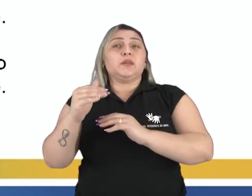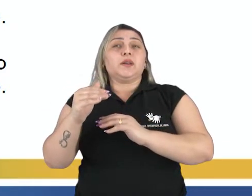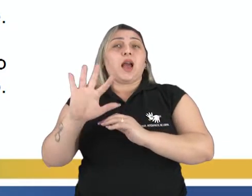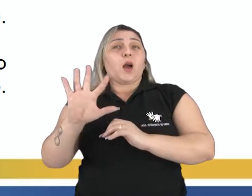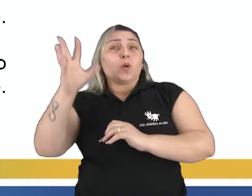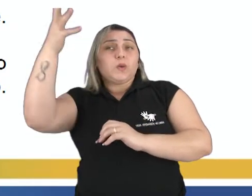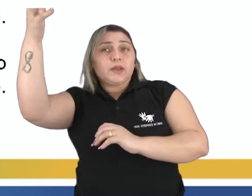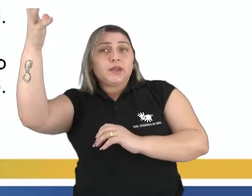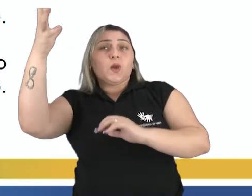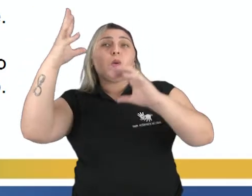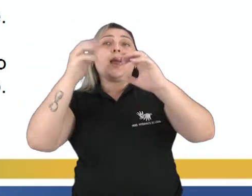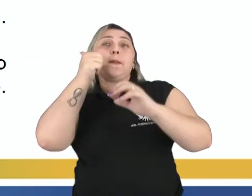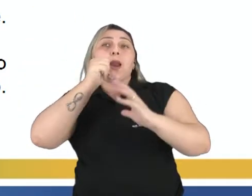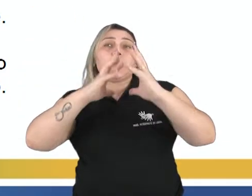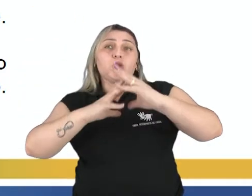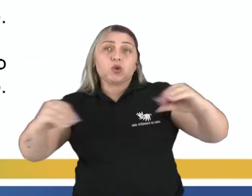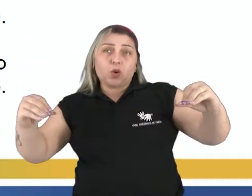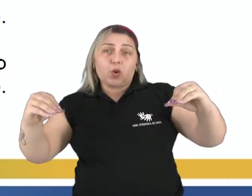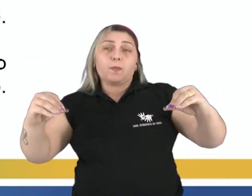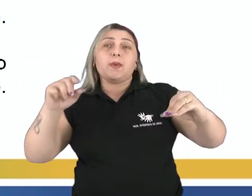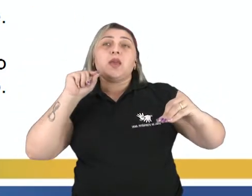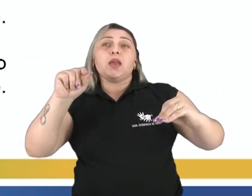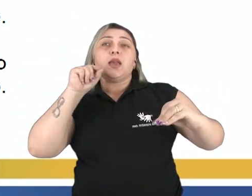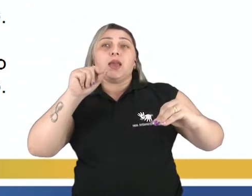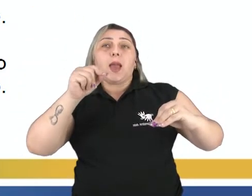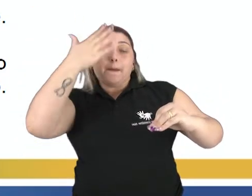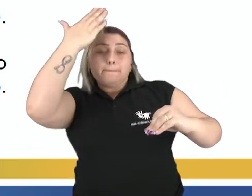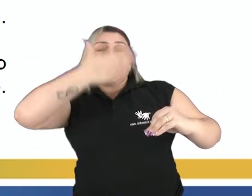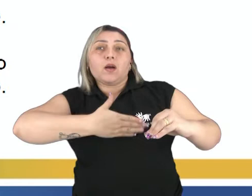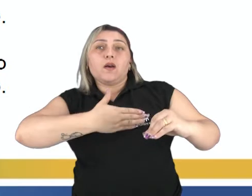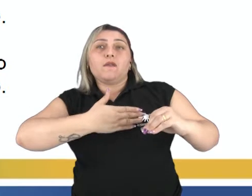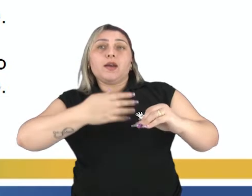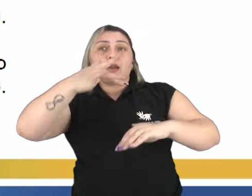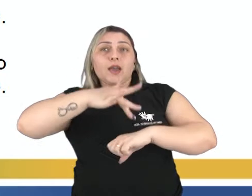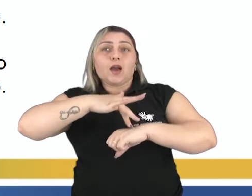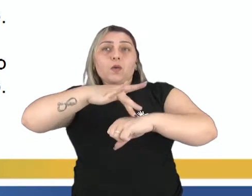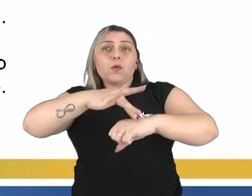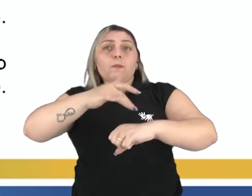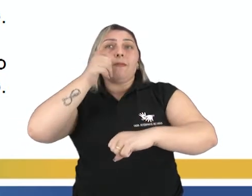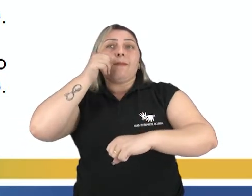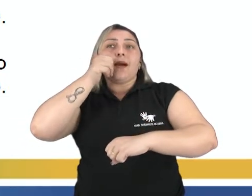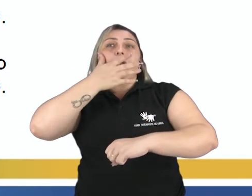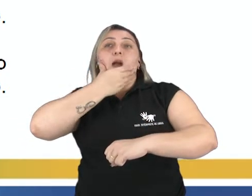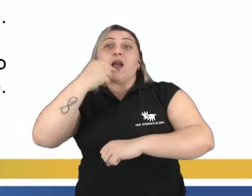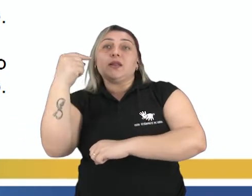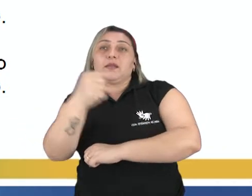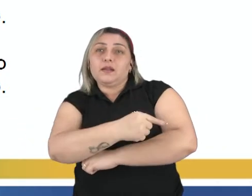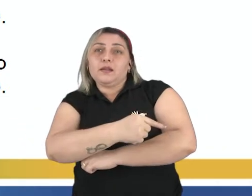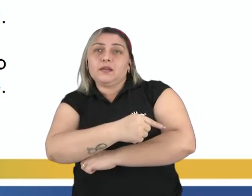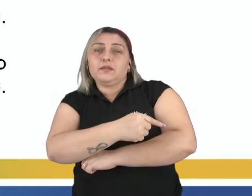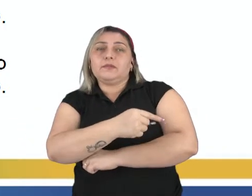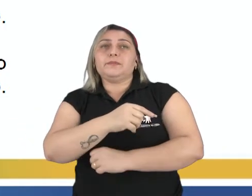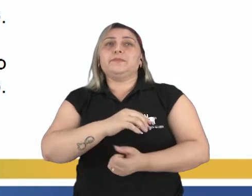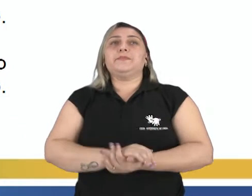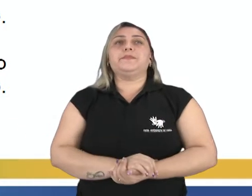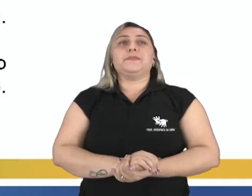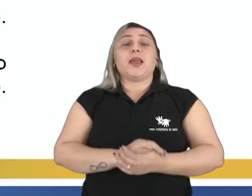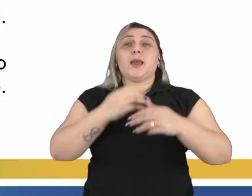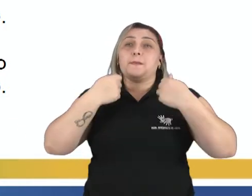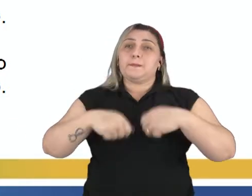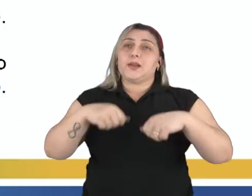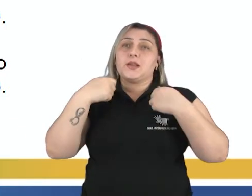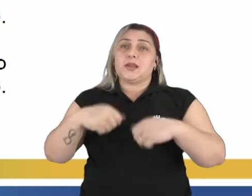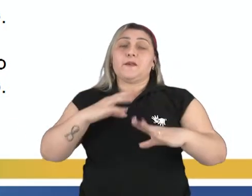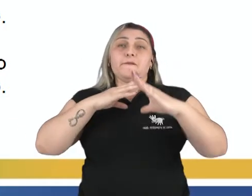Ela desaparece e todas as evidências apontam para ele que é o conflito ali da história aí ele